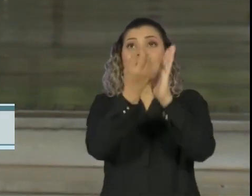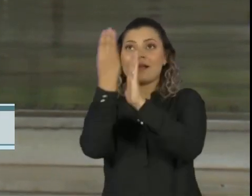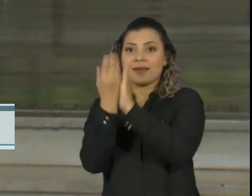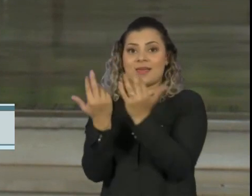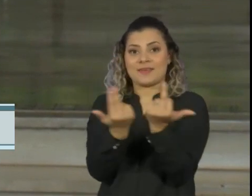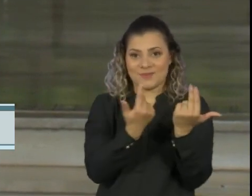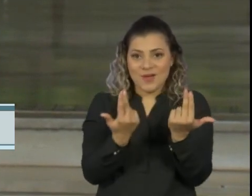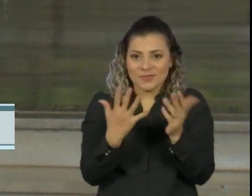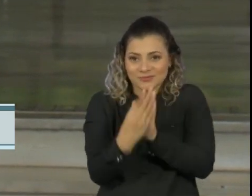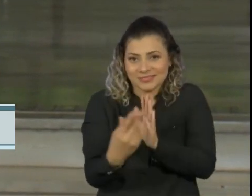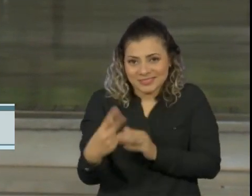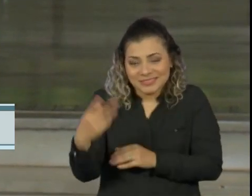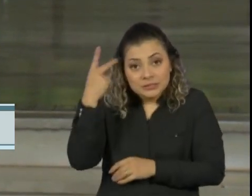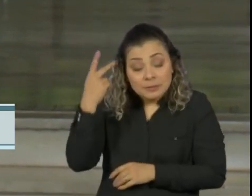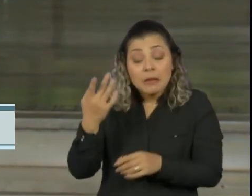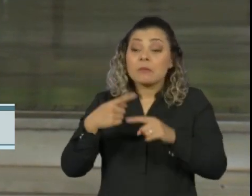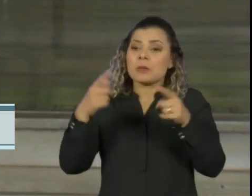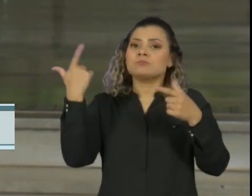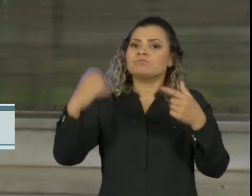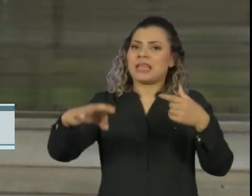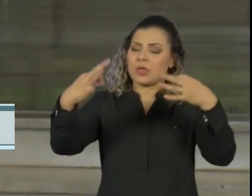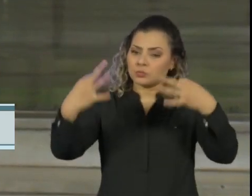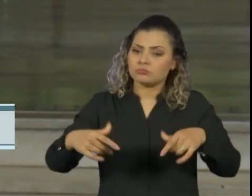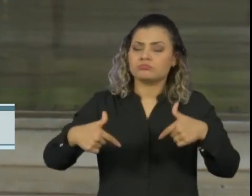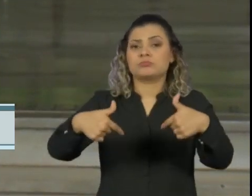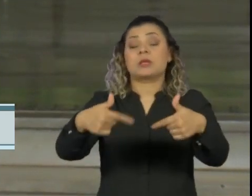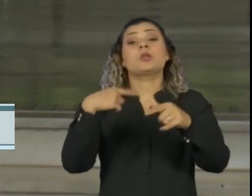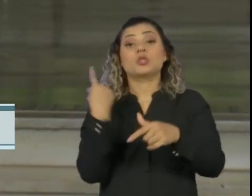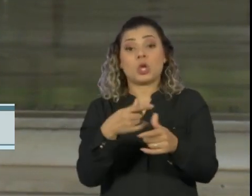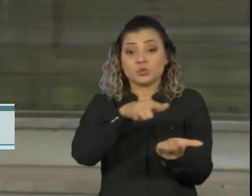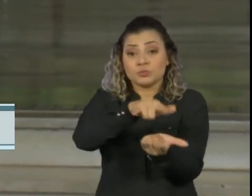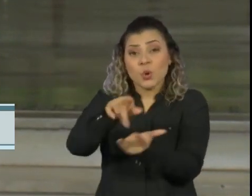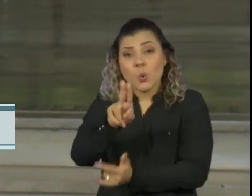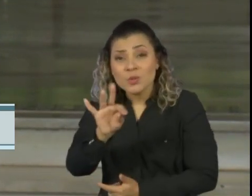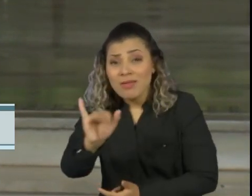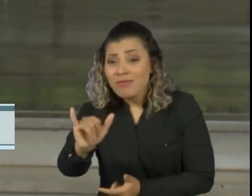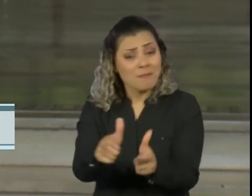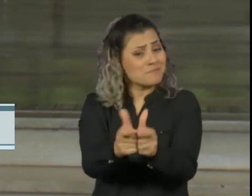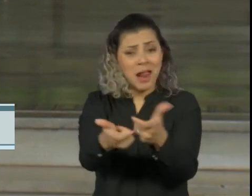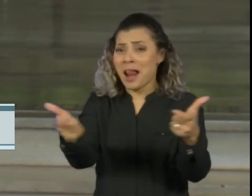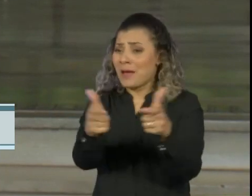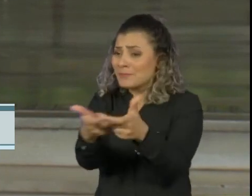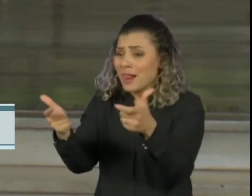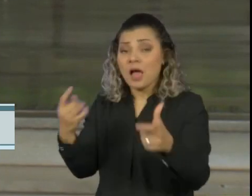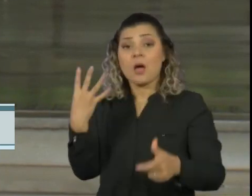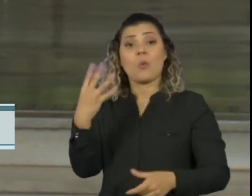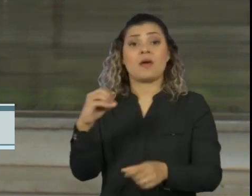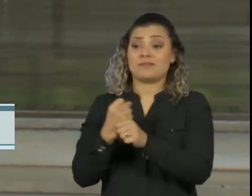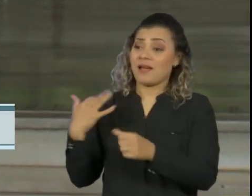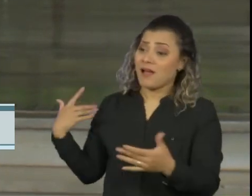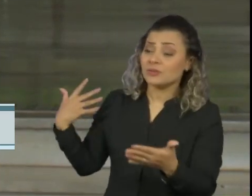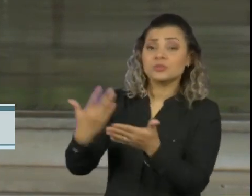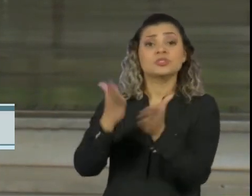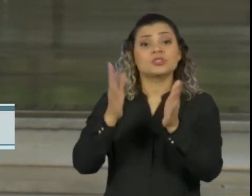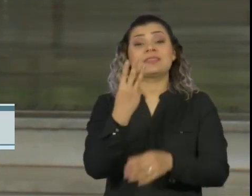também, aliás, acertadamente. Dobramos o número de UTIs em São Paulo. Em 40 anos, São Paulo tinha cerca